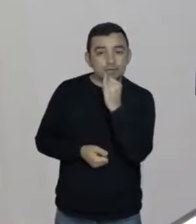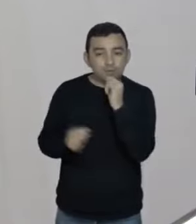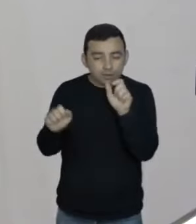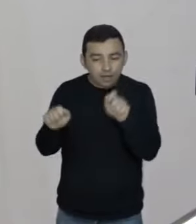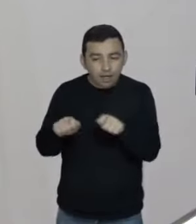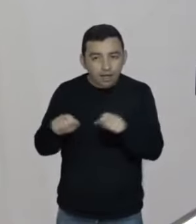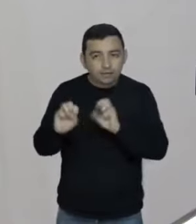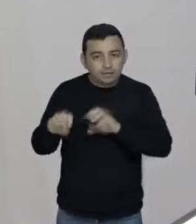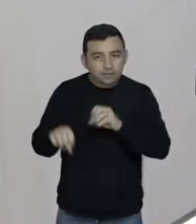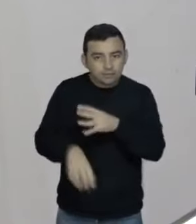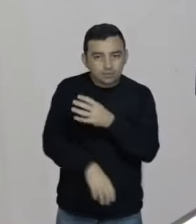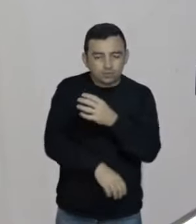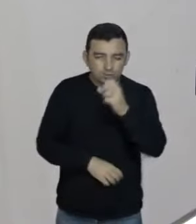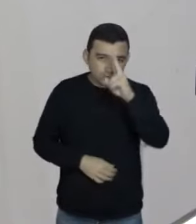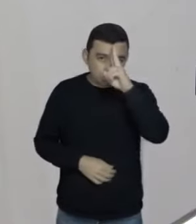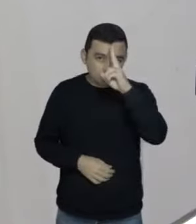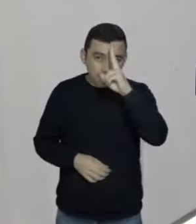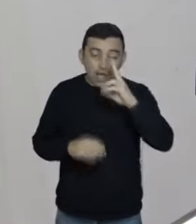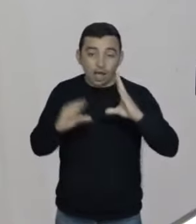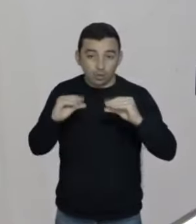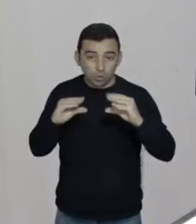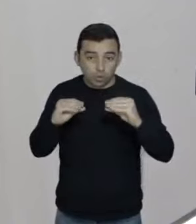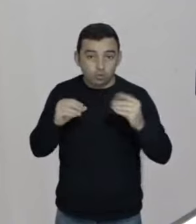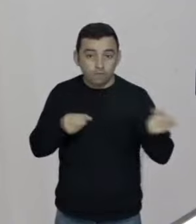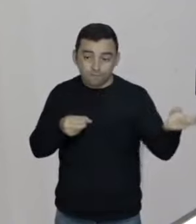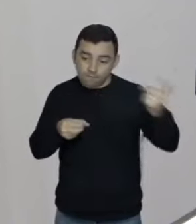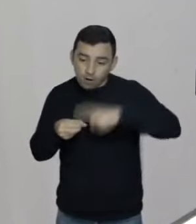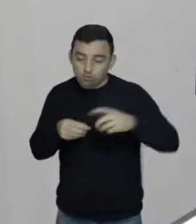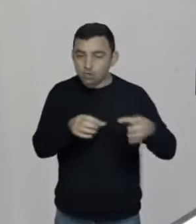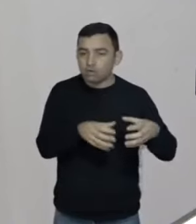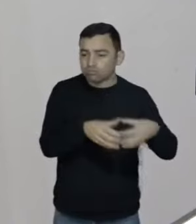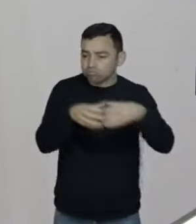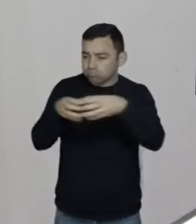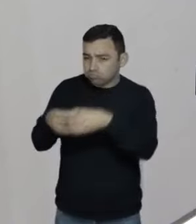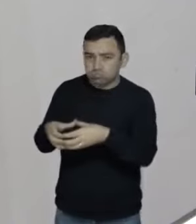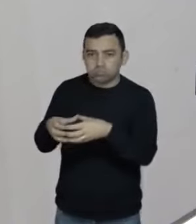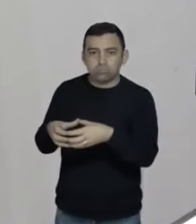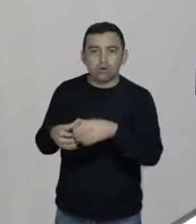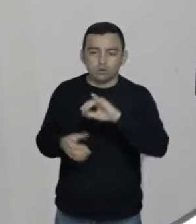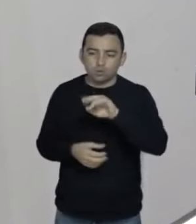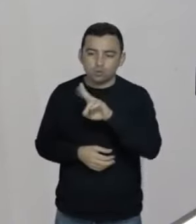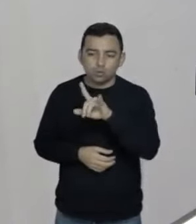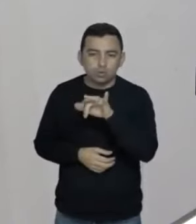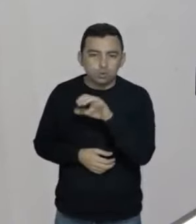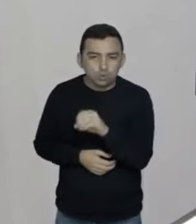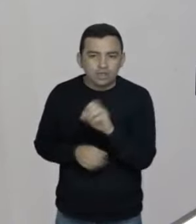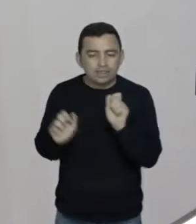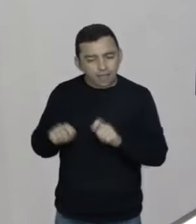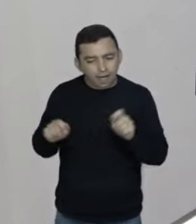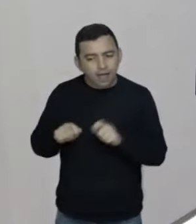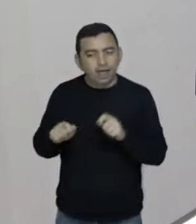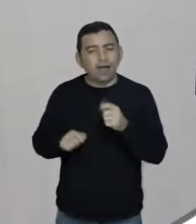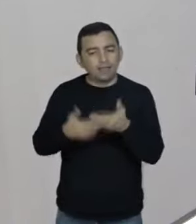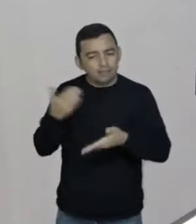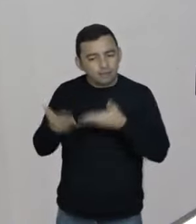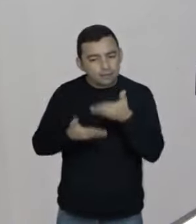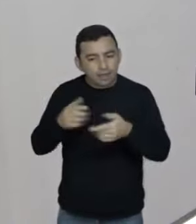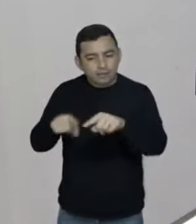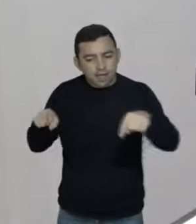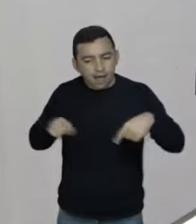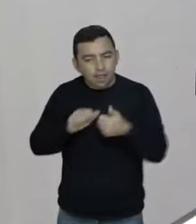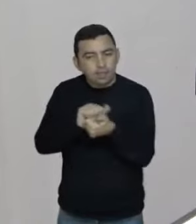ensino médio noturno possa retornar para ajuda da Costa Neves que a gente possa atender nas salas adaptadas às